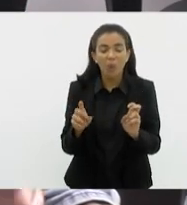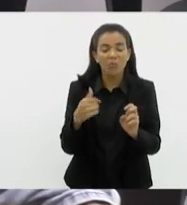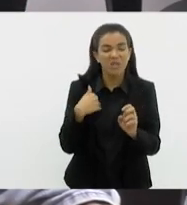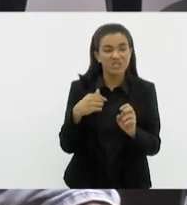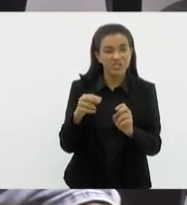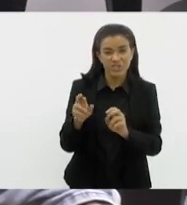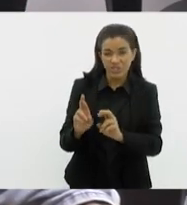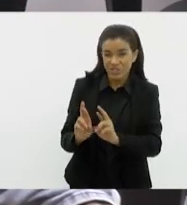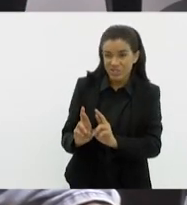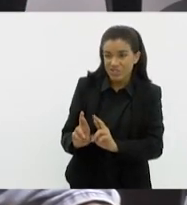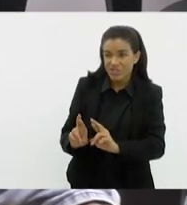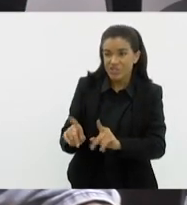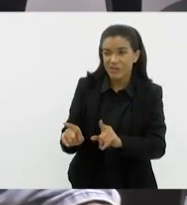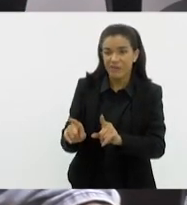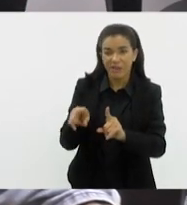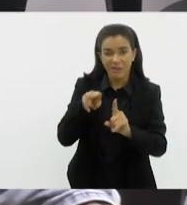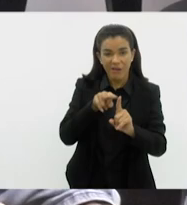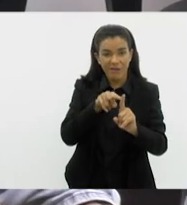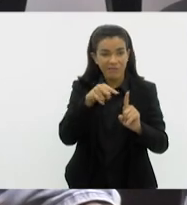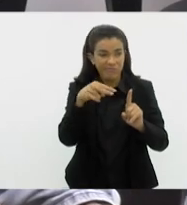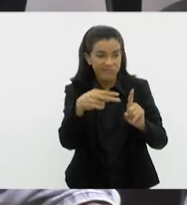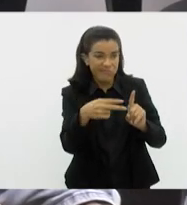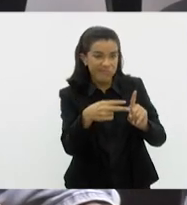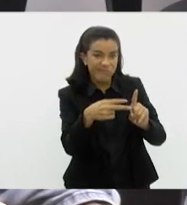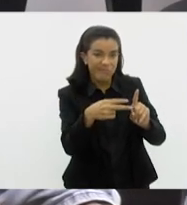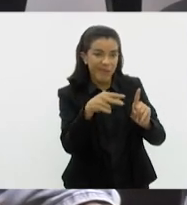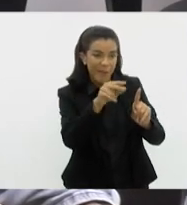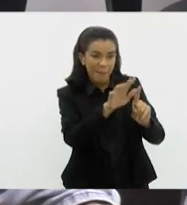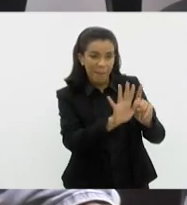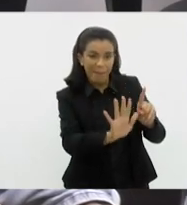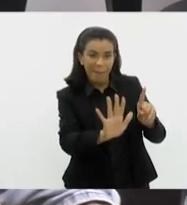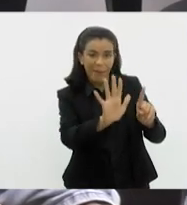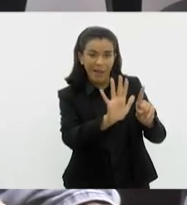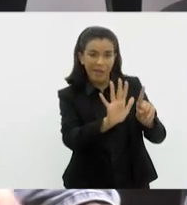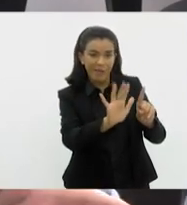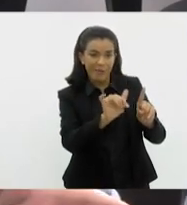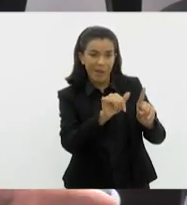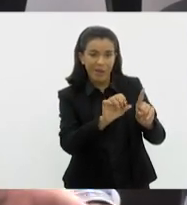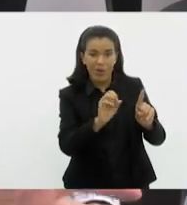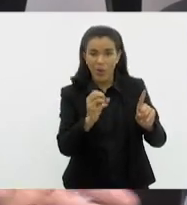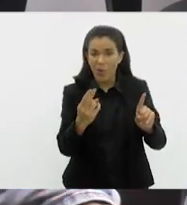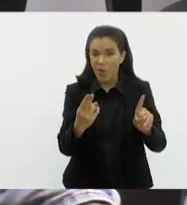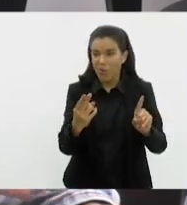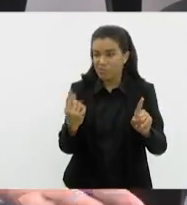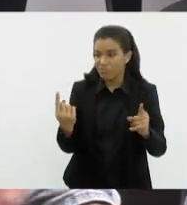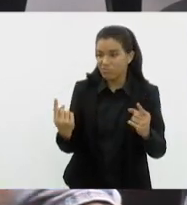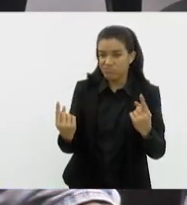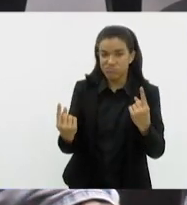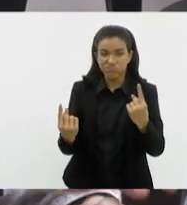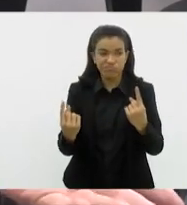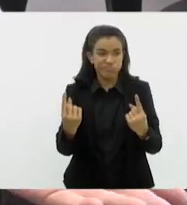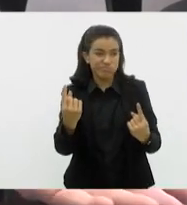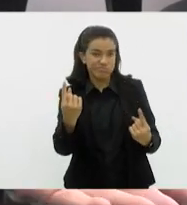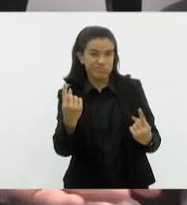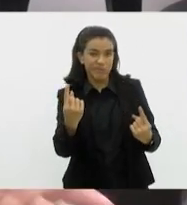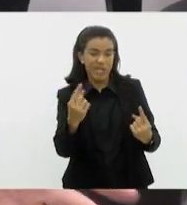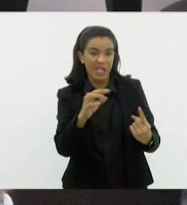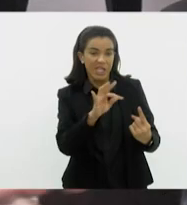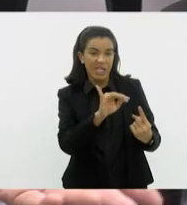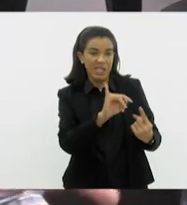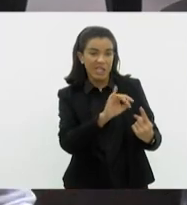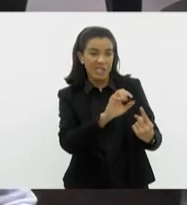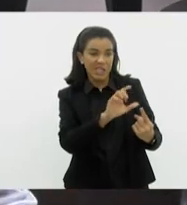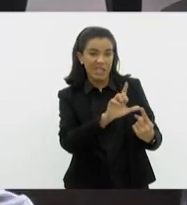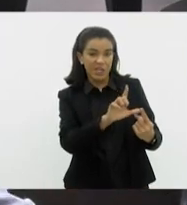diferença, sob o ponto de vista pragmático, em TIS ou TIL, e aí não seria TIS, teria que ser TIL,